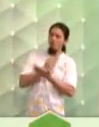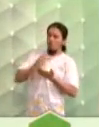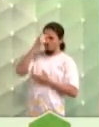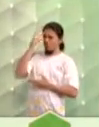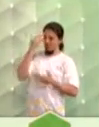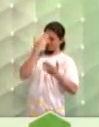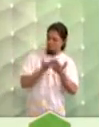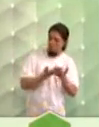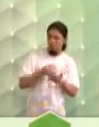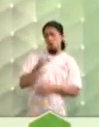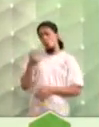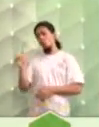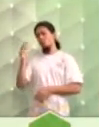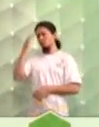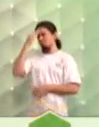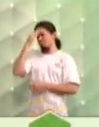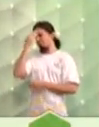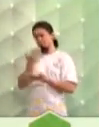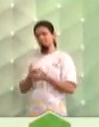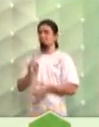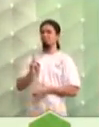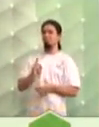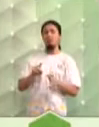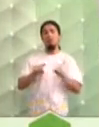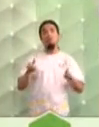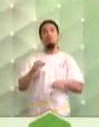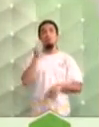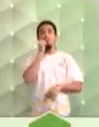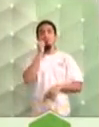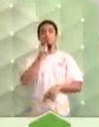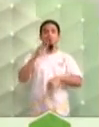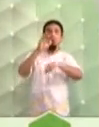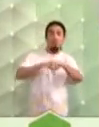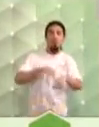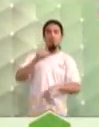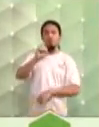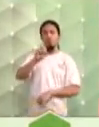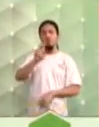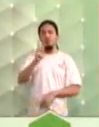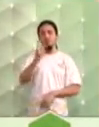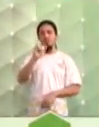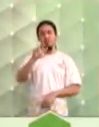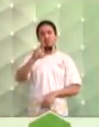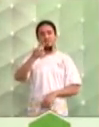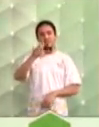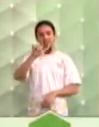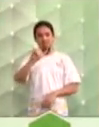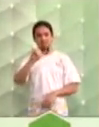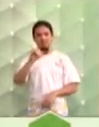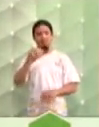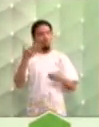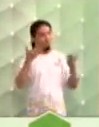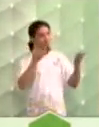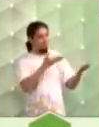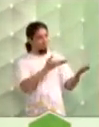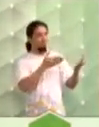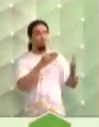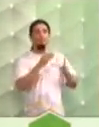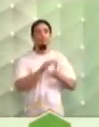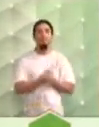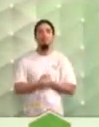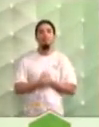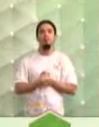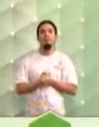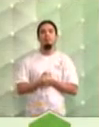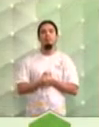estava conversando com a Shirley Assis. Vem para cá, Shirley, que é assessora de imprensa lá da Secretaria da FA. Quem não conhece a Shirley Assis, né? Vem cá, Shirley, fica aqui no meio,